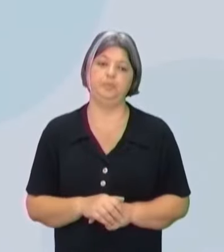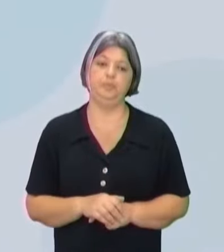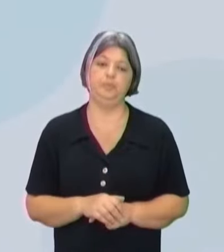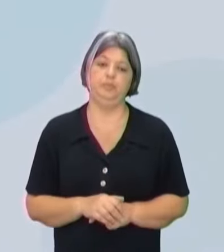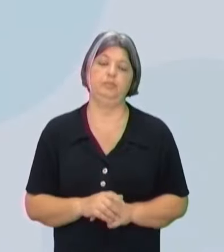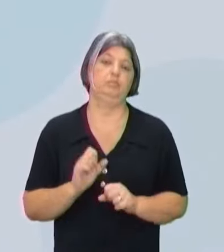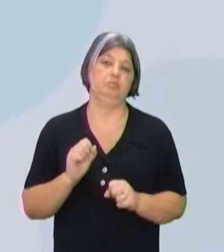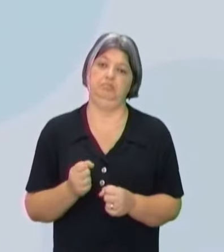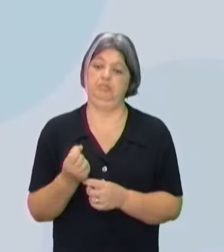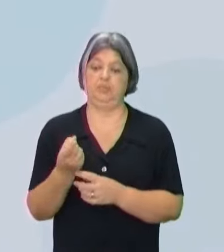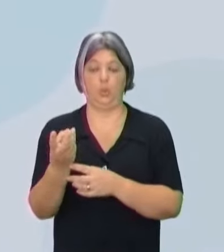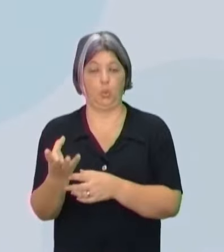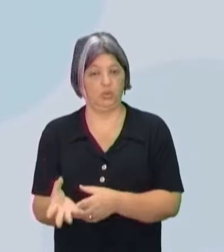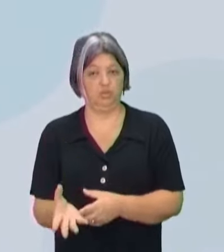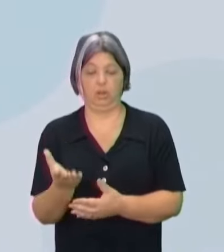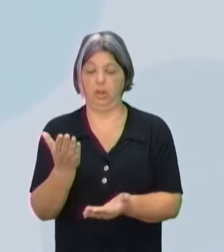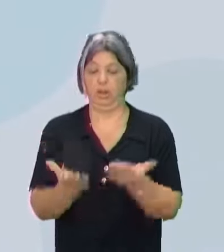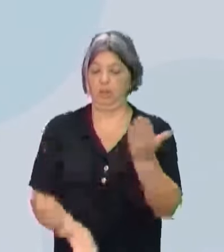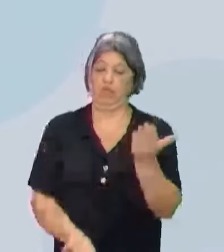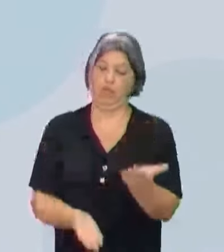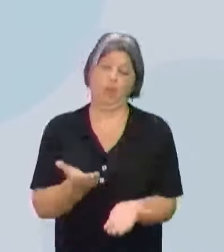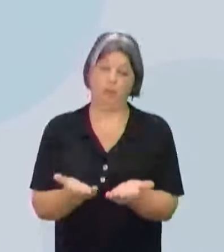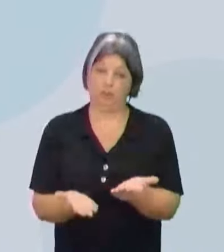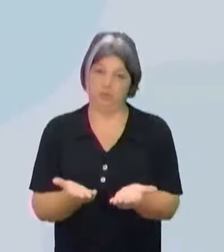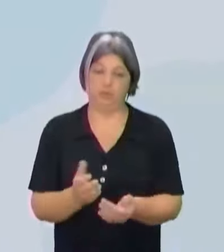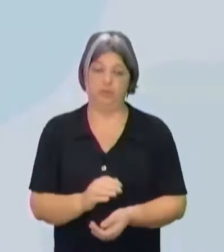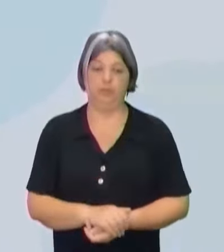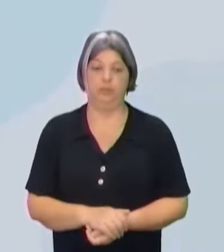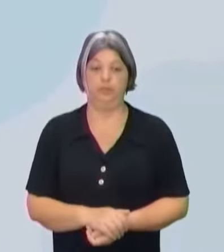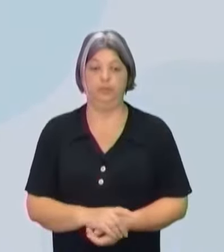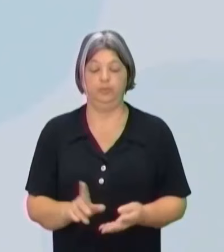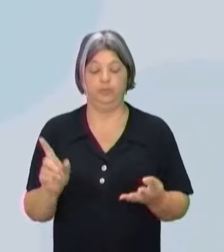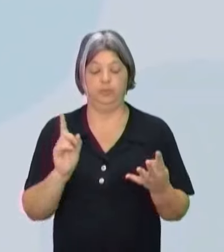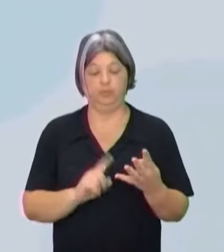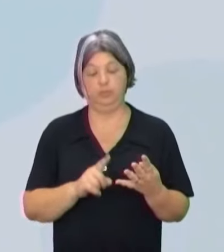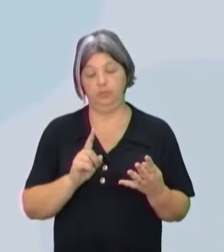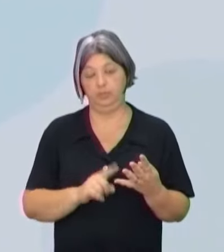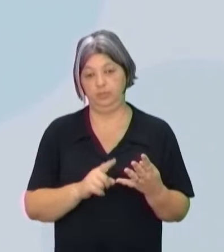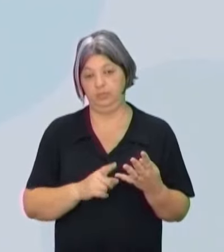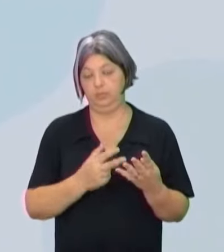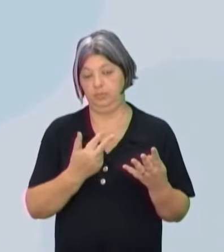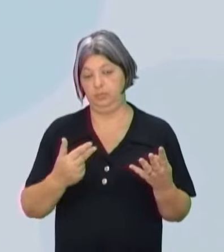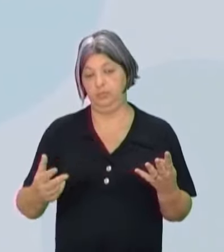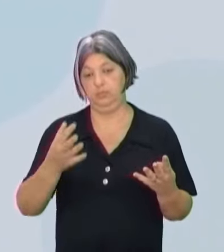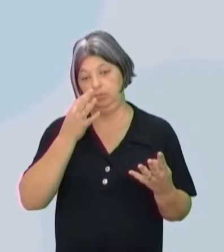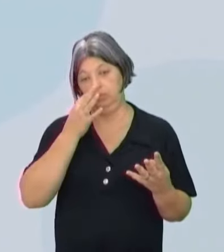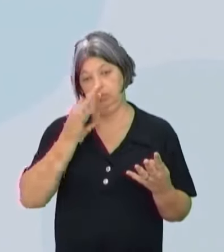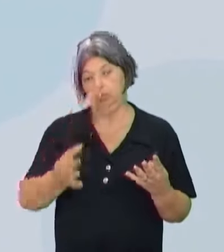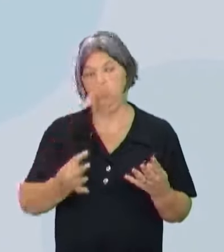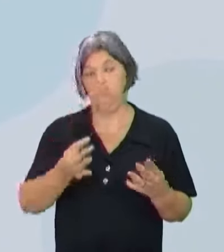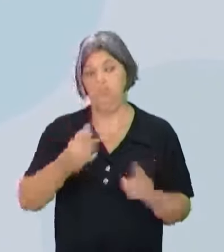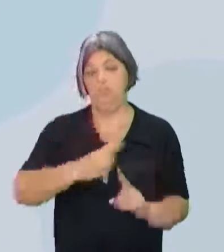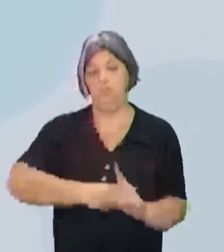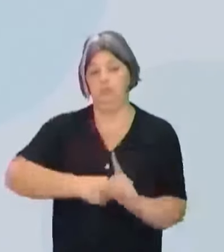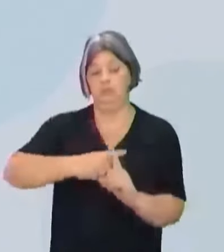da proporcionalidade. E o quarto ponto de atenção, a temperatura deve